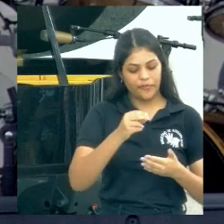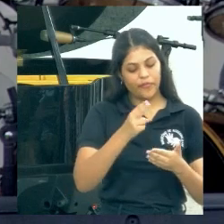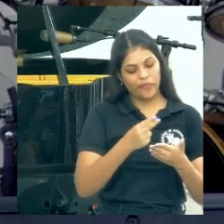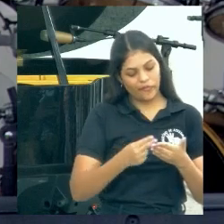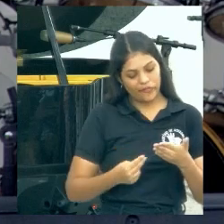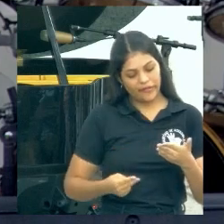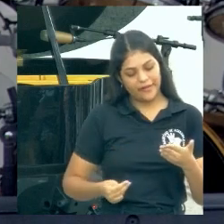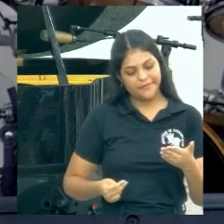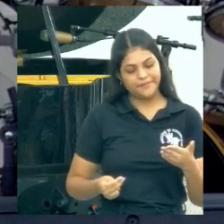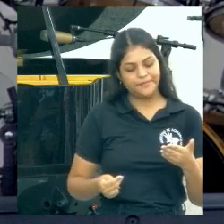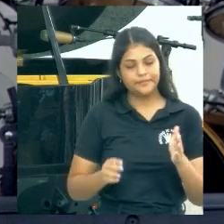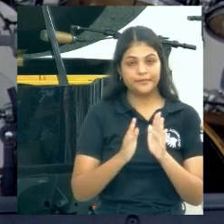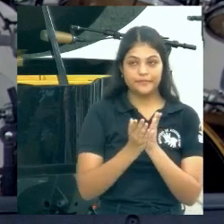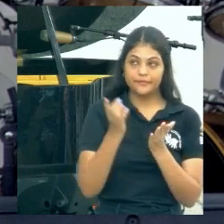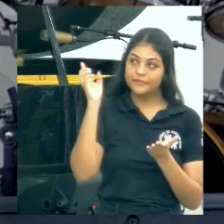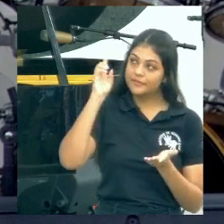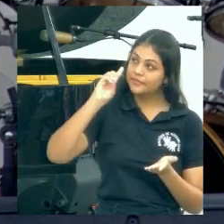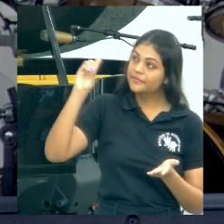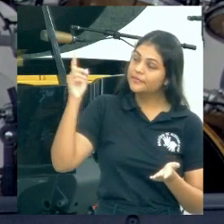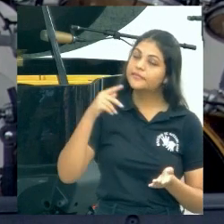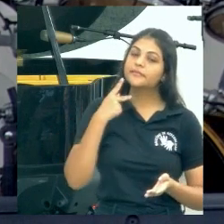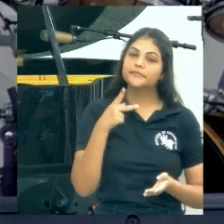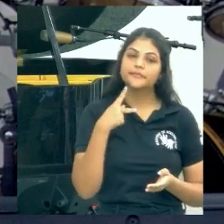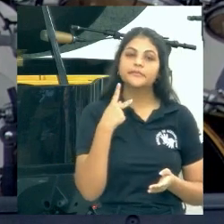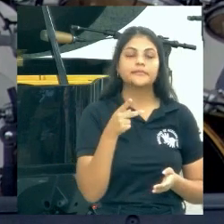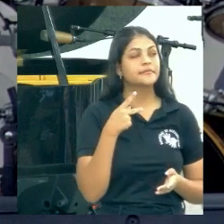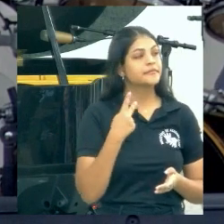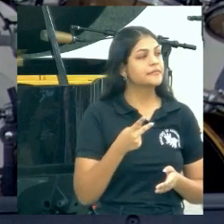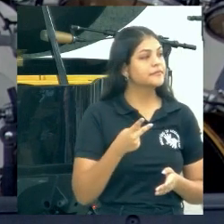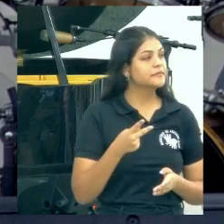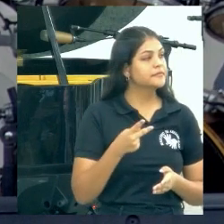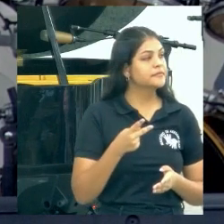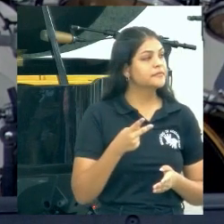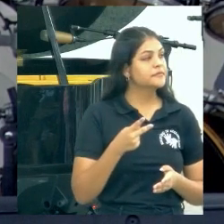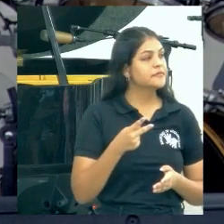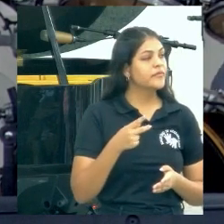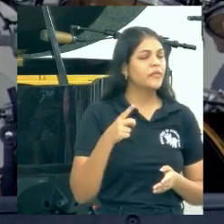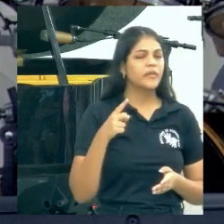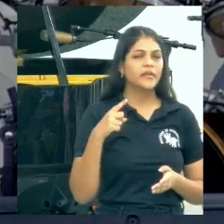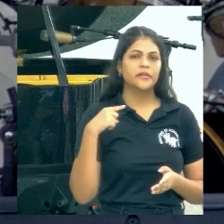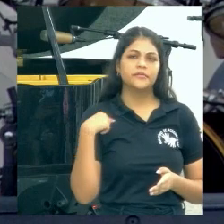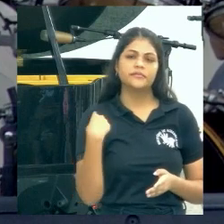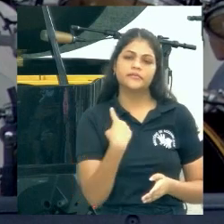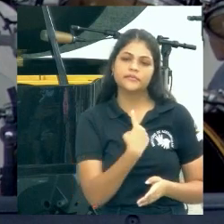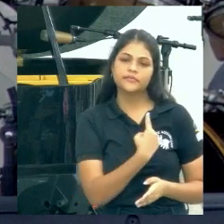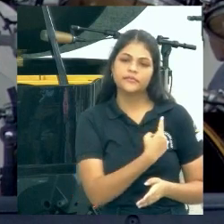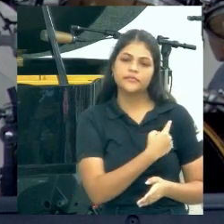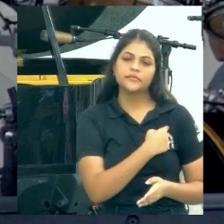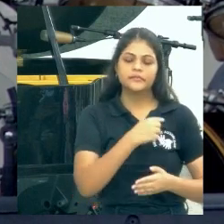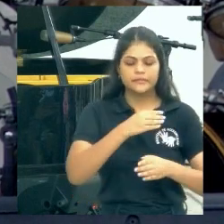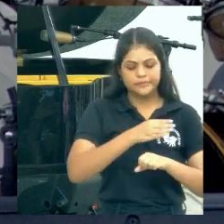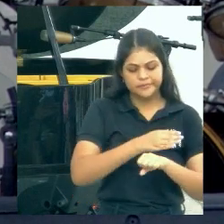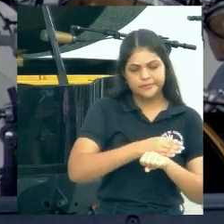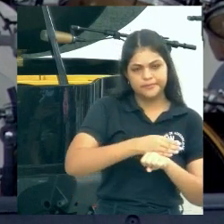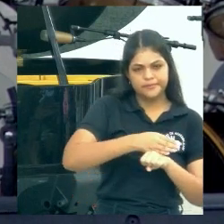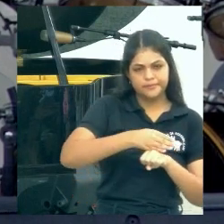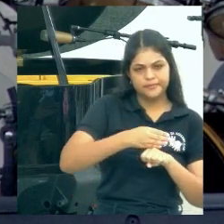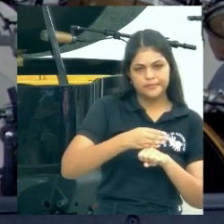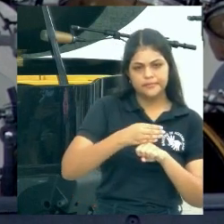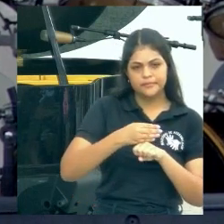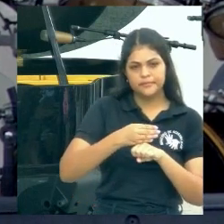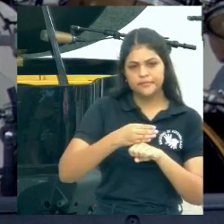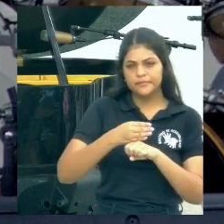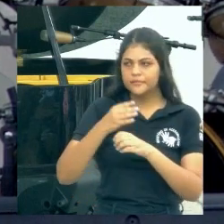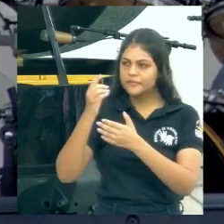momento. O texto sagrado vai dizer assim: será que com isso estamos começando a nos recomendar